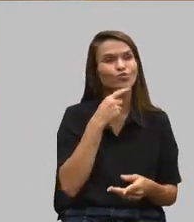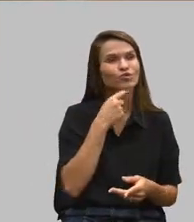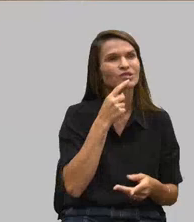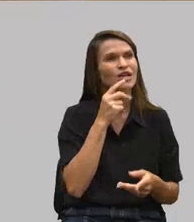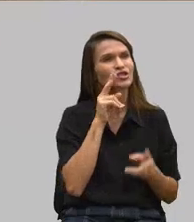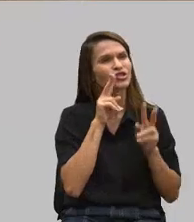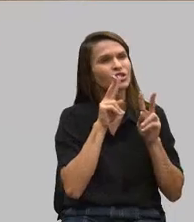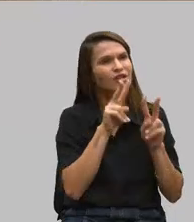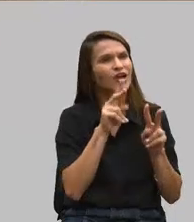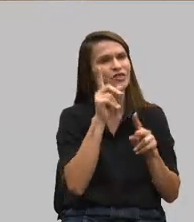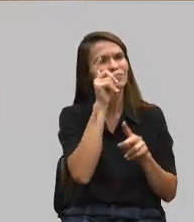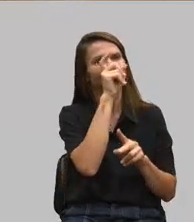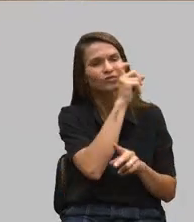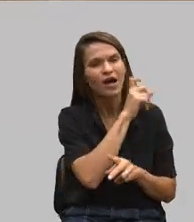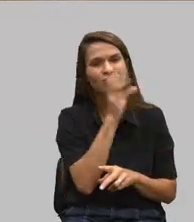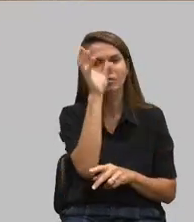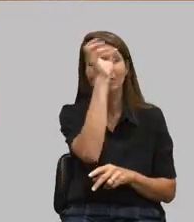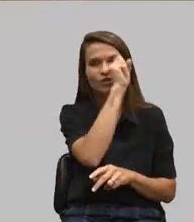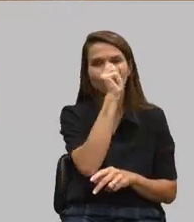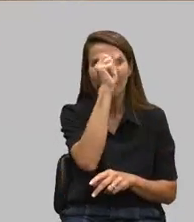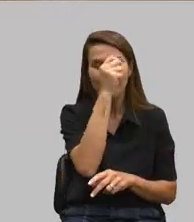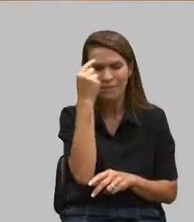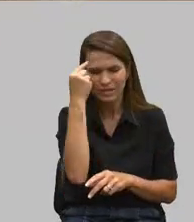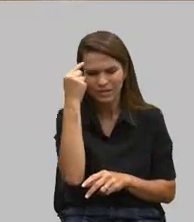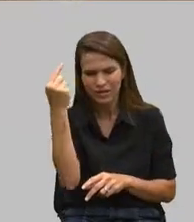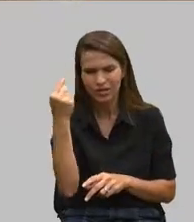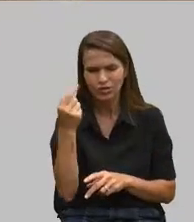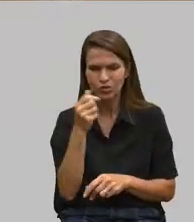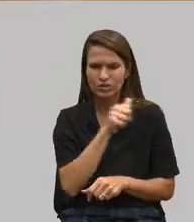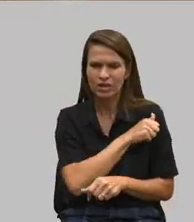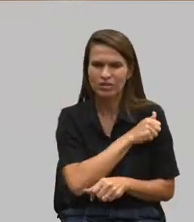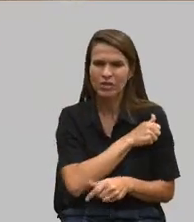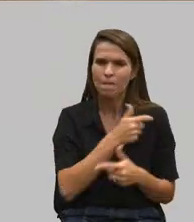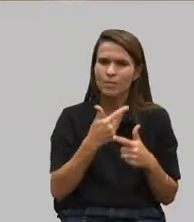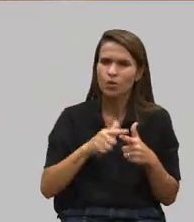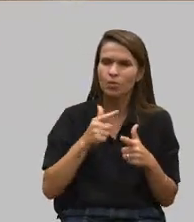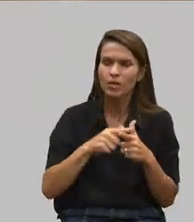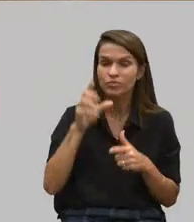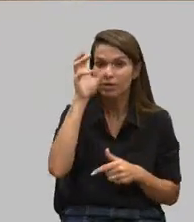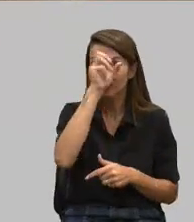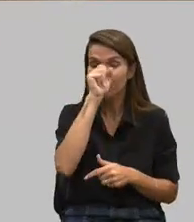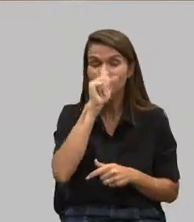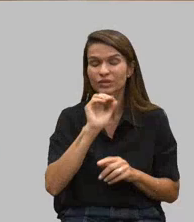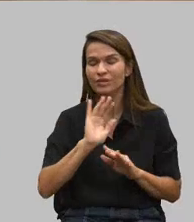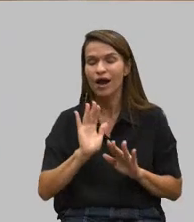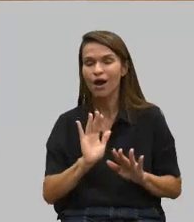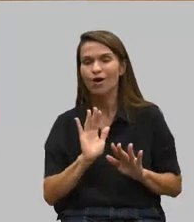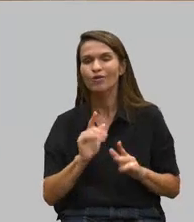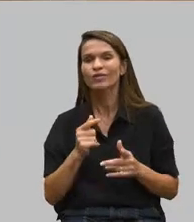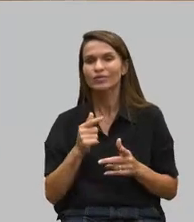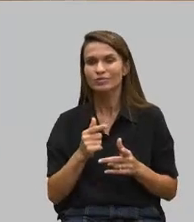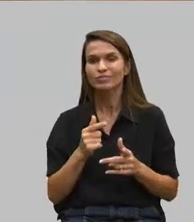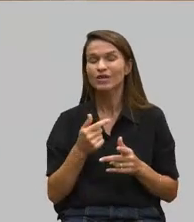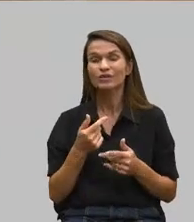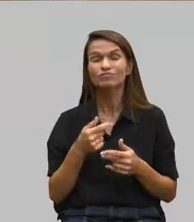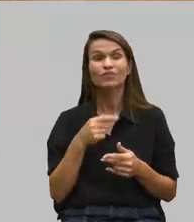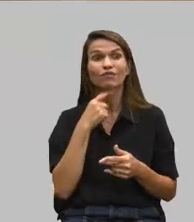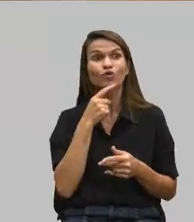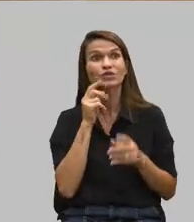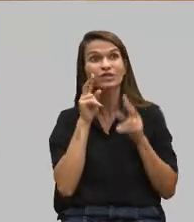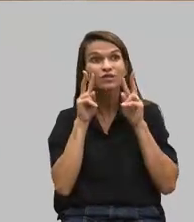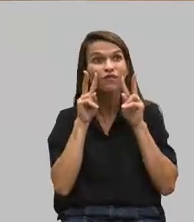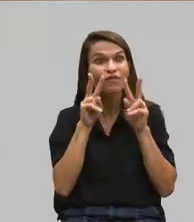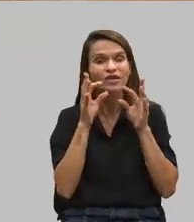aprendizagem a gente achando que os meninos estão tem problema de aprendizagem e na verdade eles não estavam enxergando direito